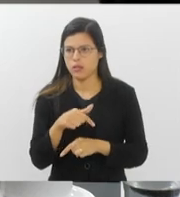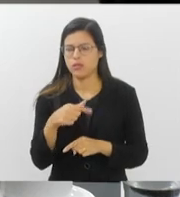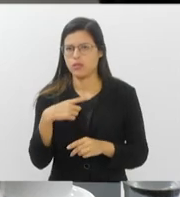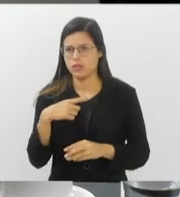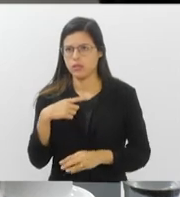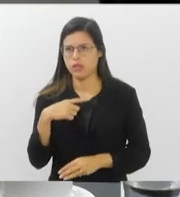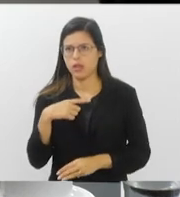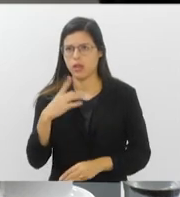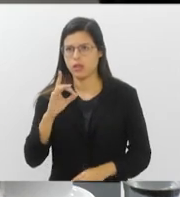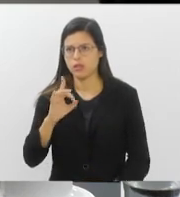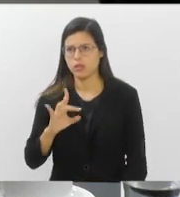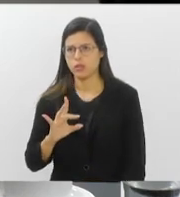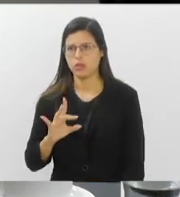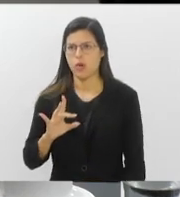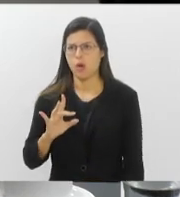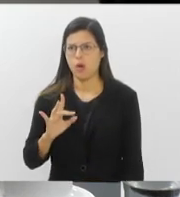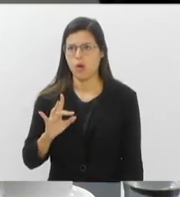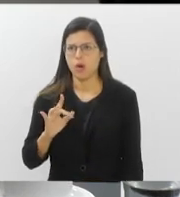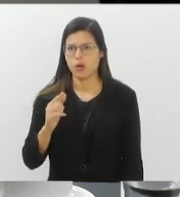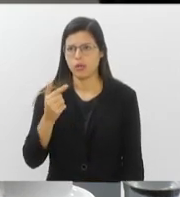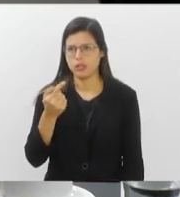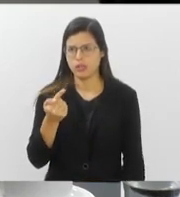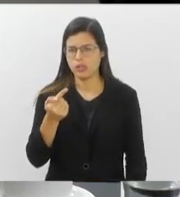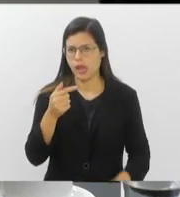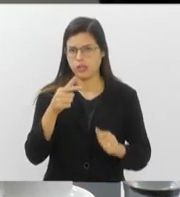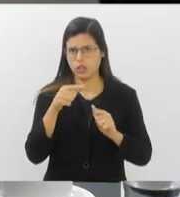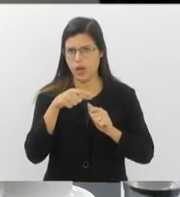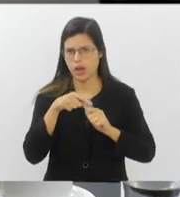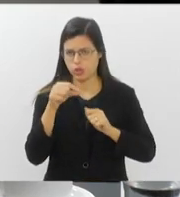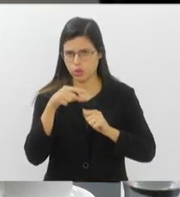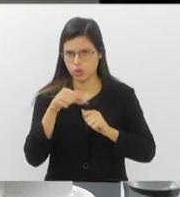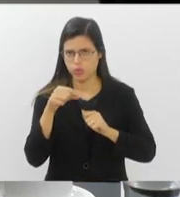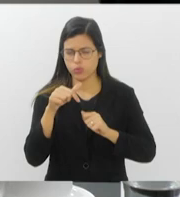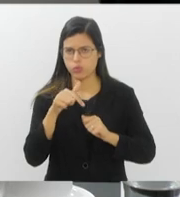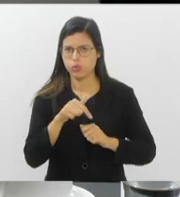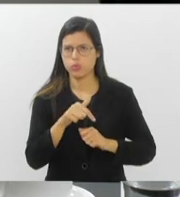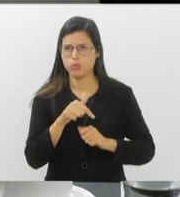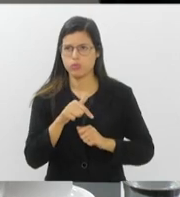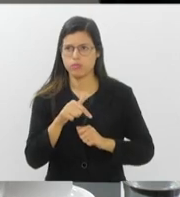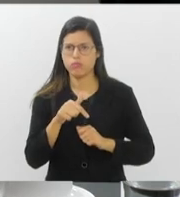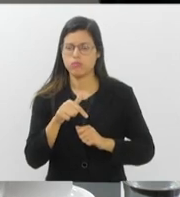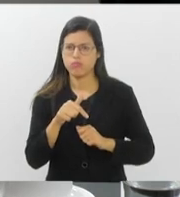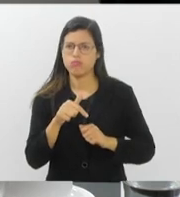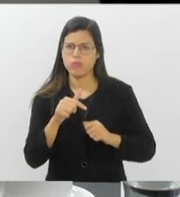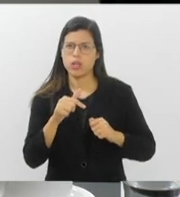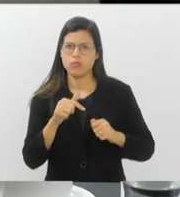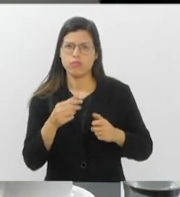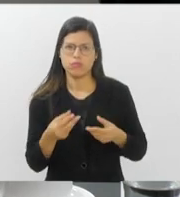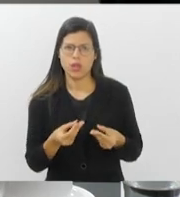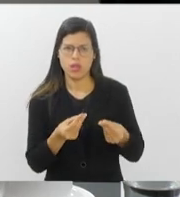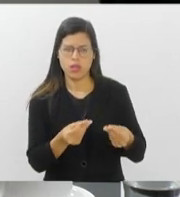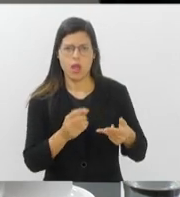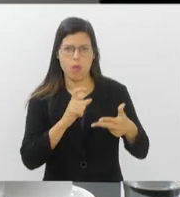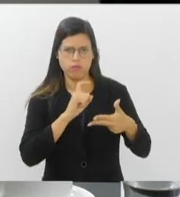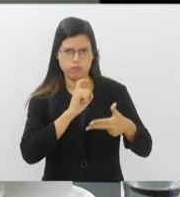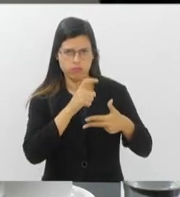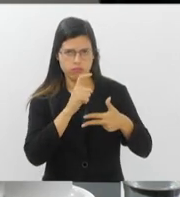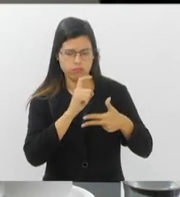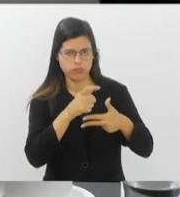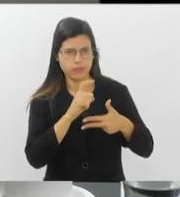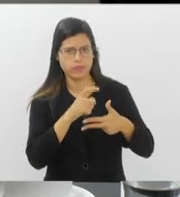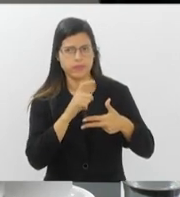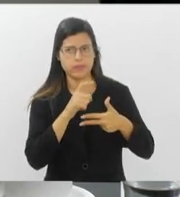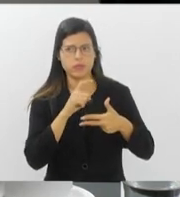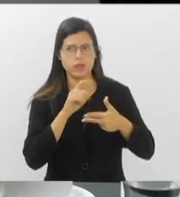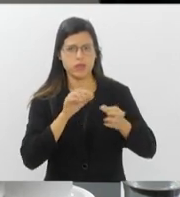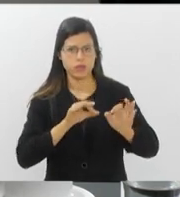tem apenas 7 artigos e delega ao Poder Executivo exatamente